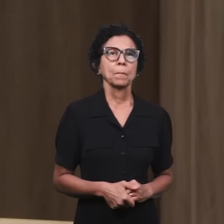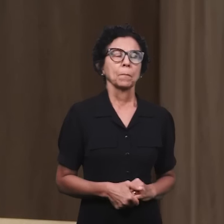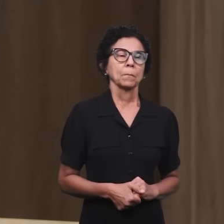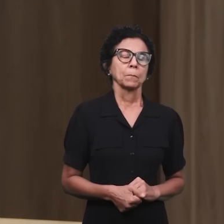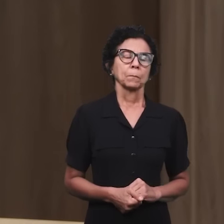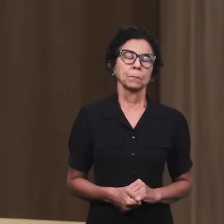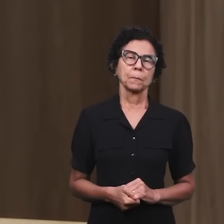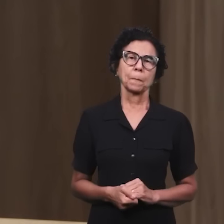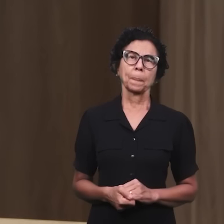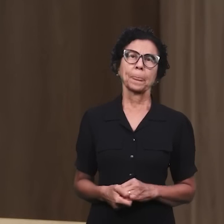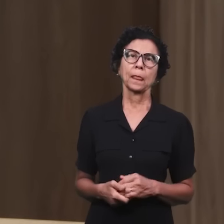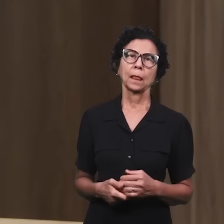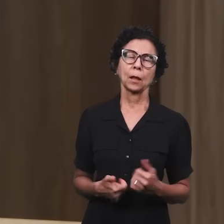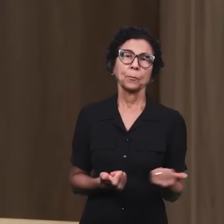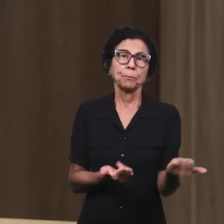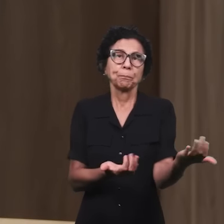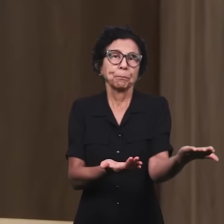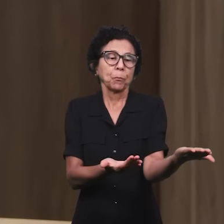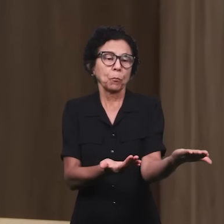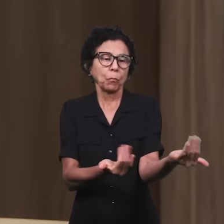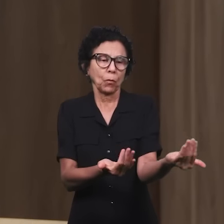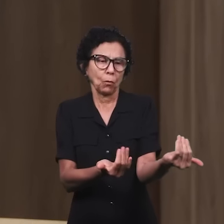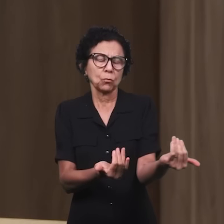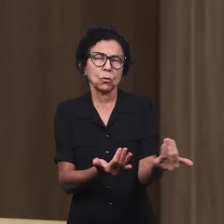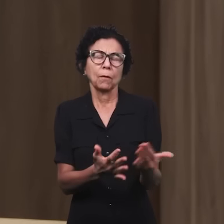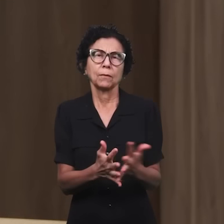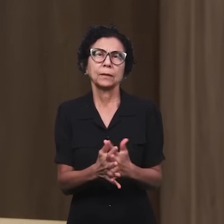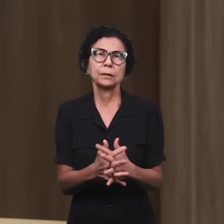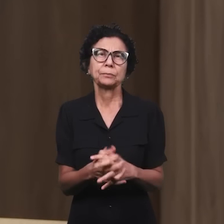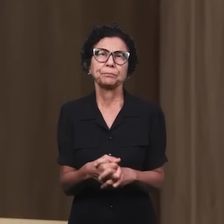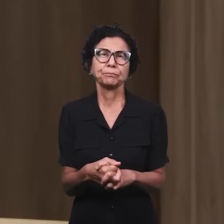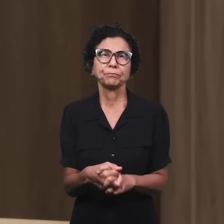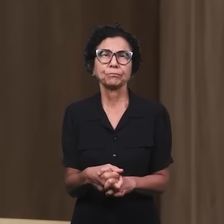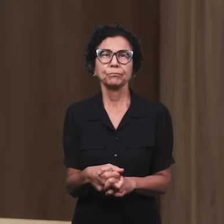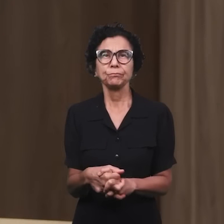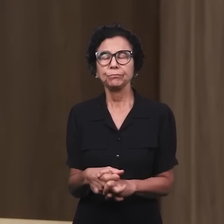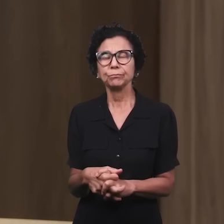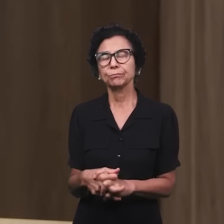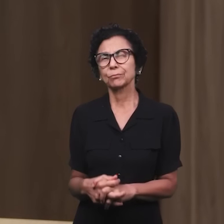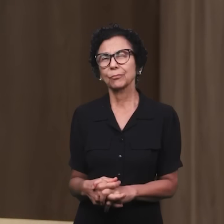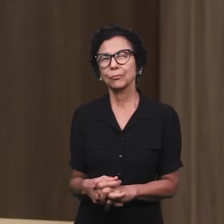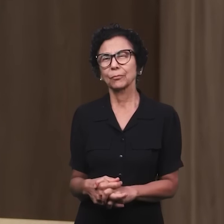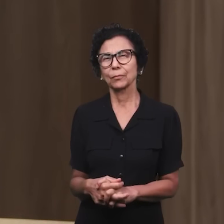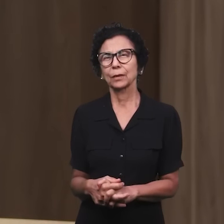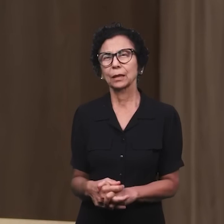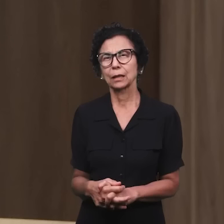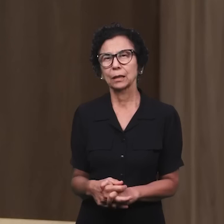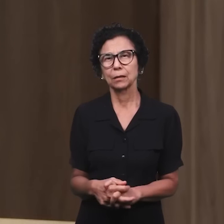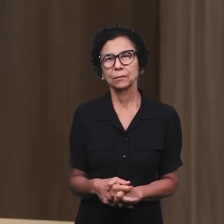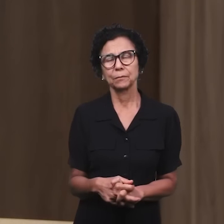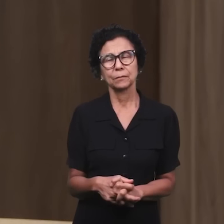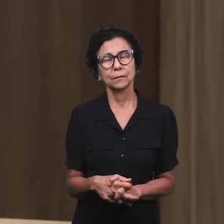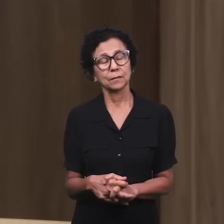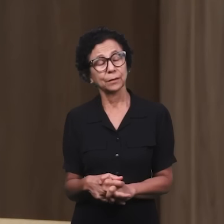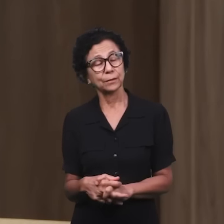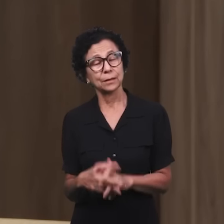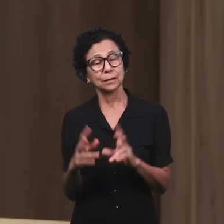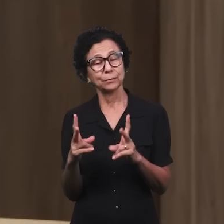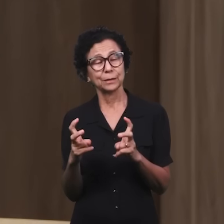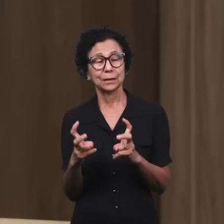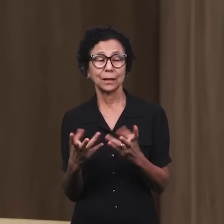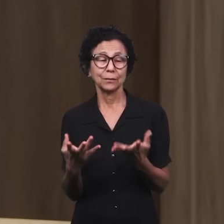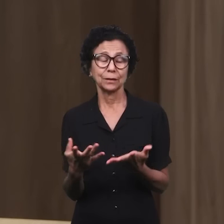chorando por um jovem, um choro assim, né? Perdi meu filho. Quer dizer, há muitas mães chorando, né?